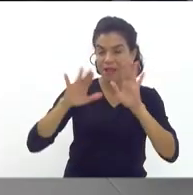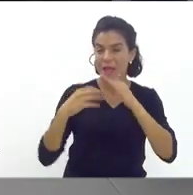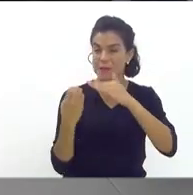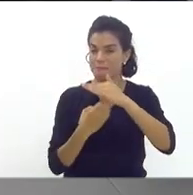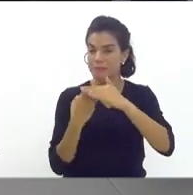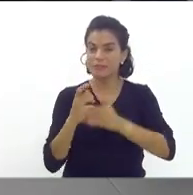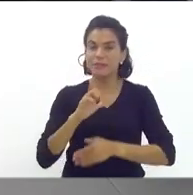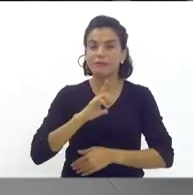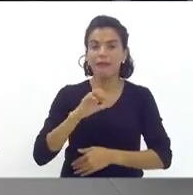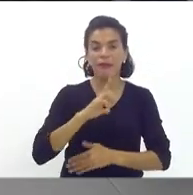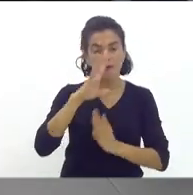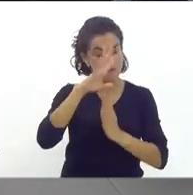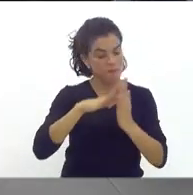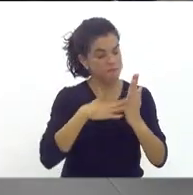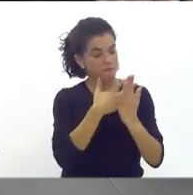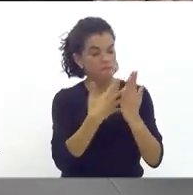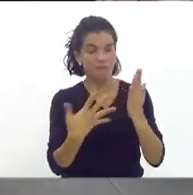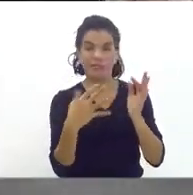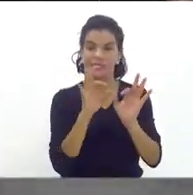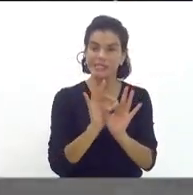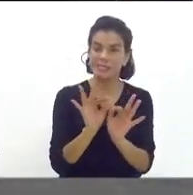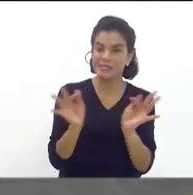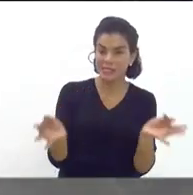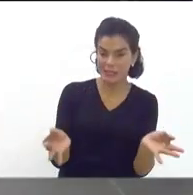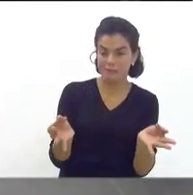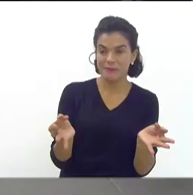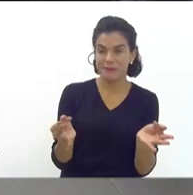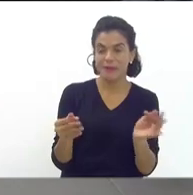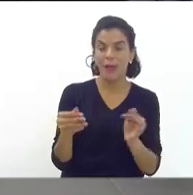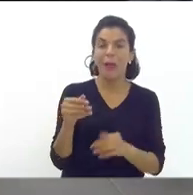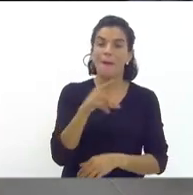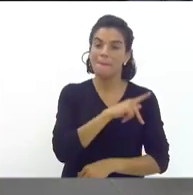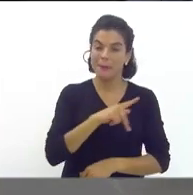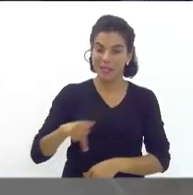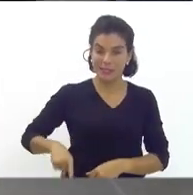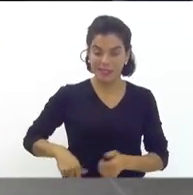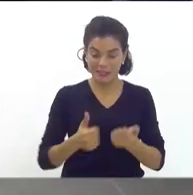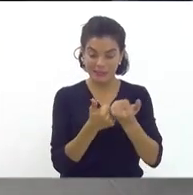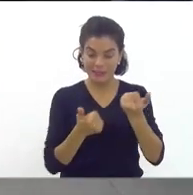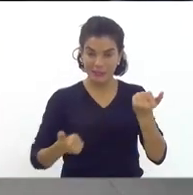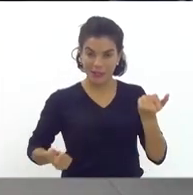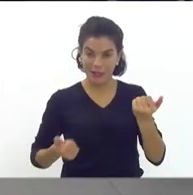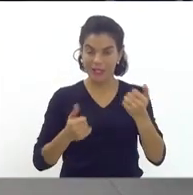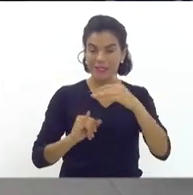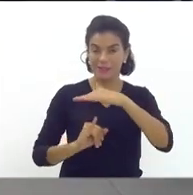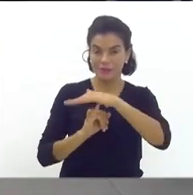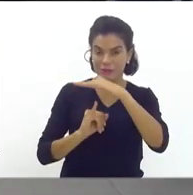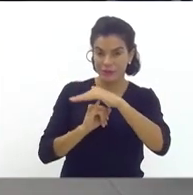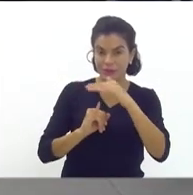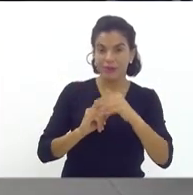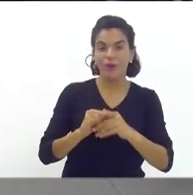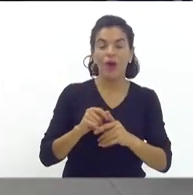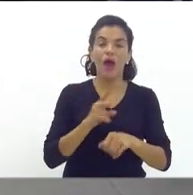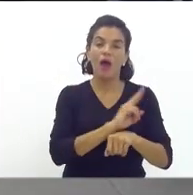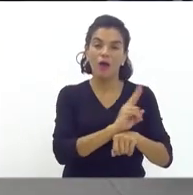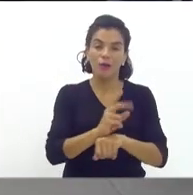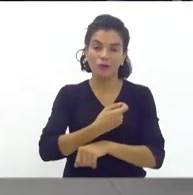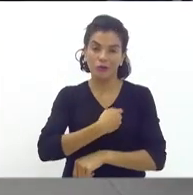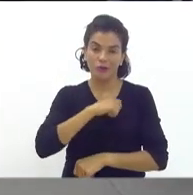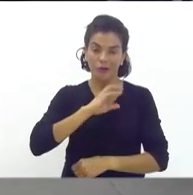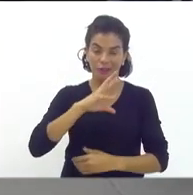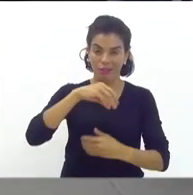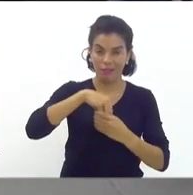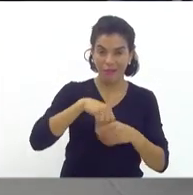ela tem uma um organograma simples né que a gente tem a presidência assessoria de relações institucionais auditoria de controle interno